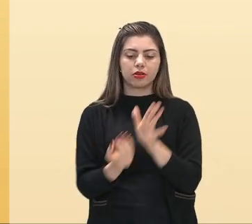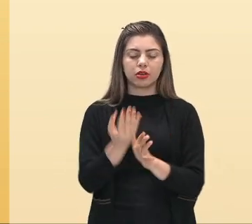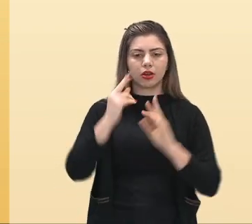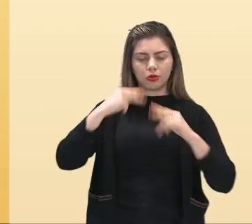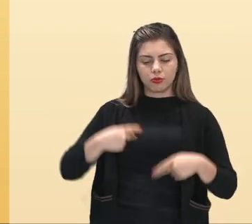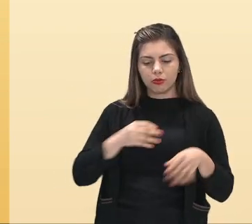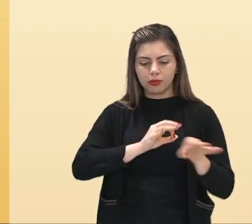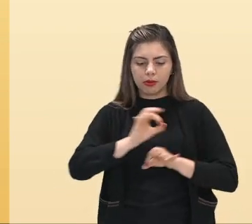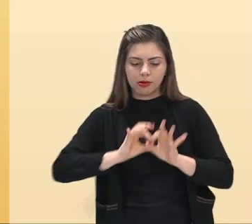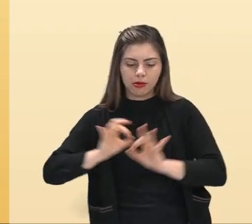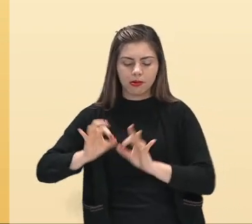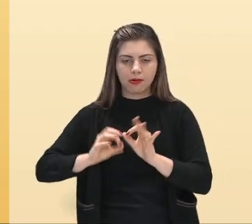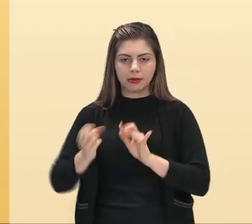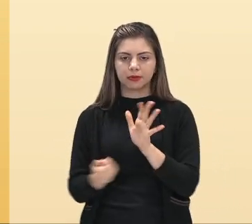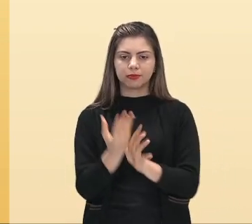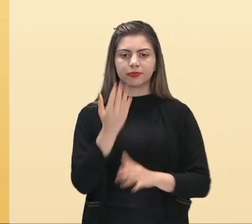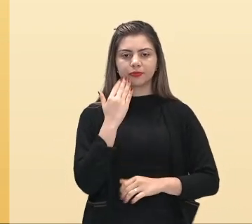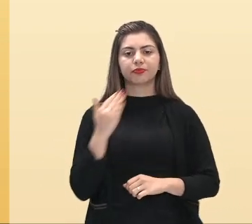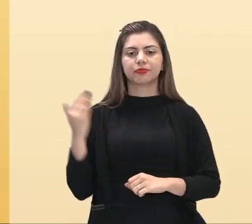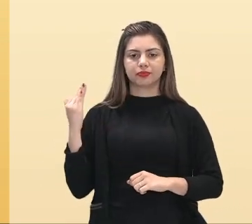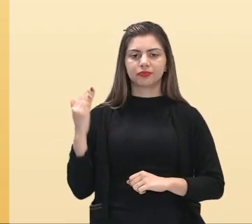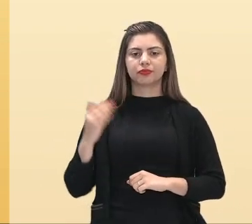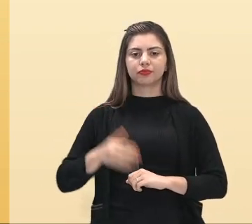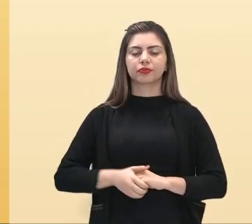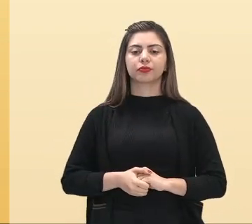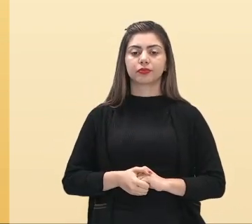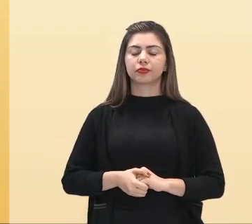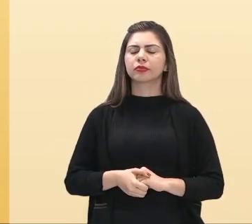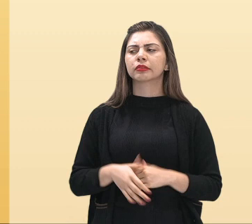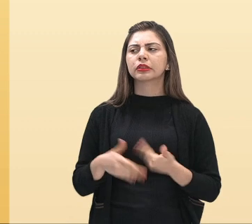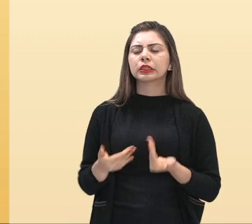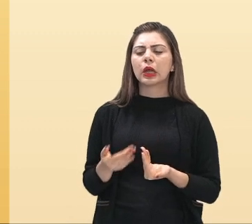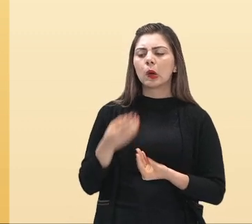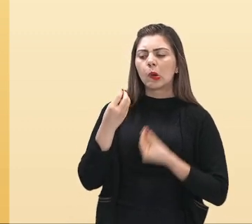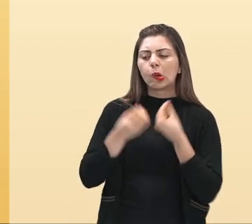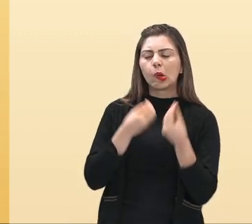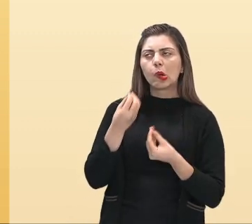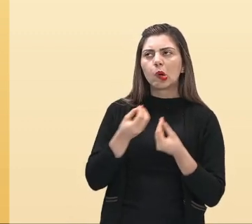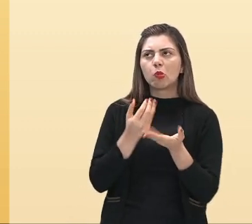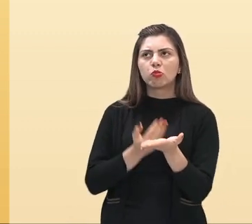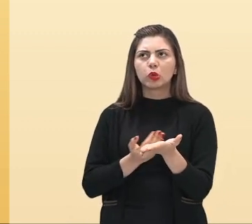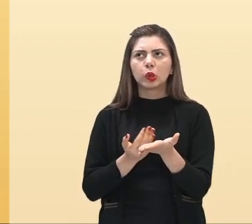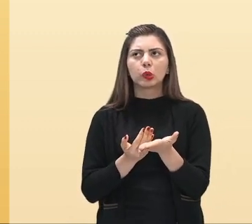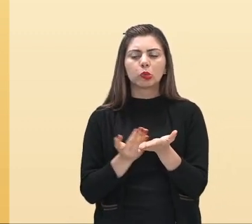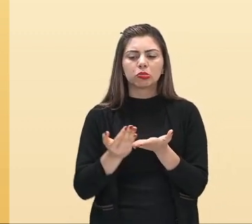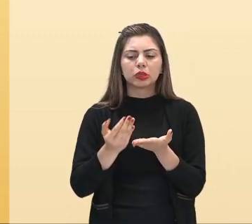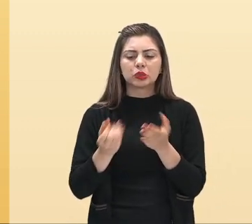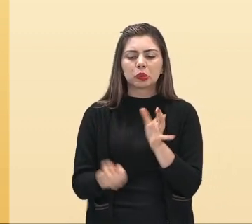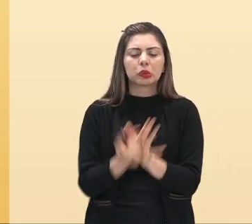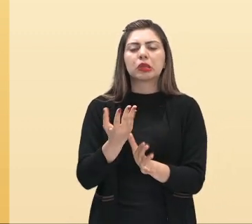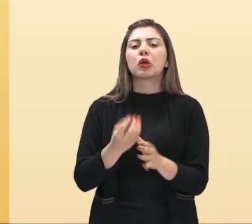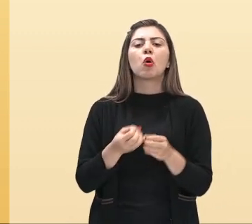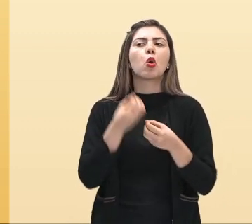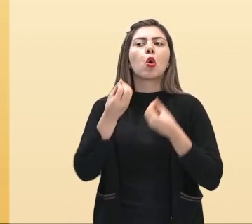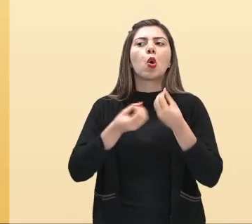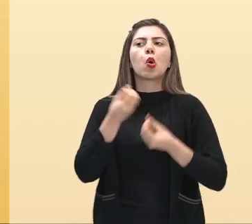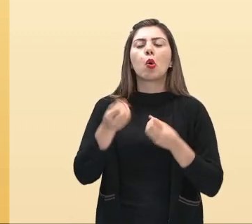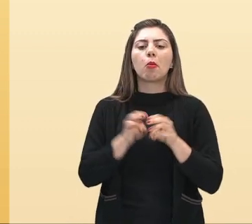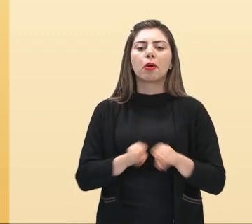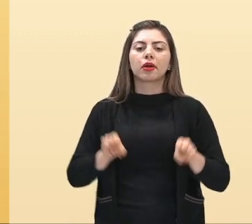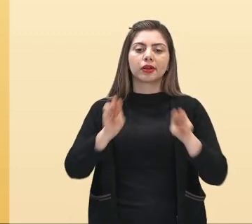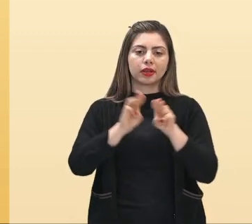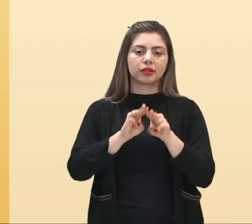determinados processos, imantação. Pouco se sabe a respeito da origem do magnetismo. Entretanto,